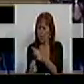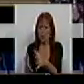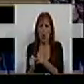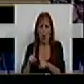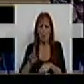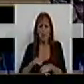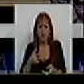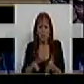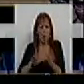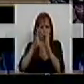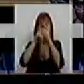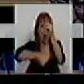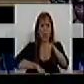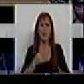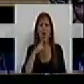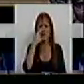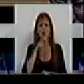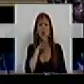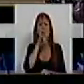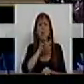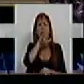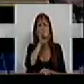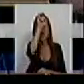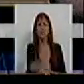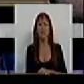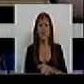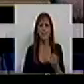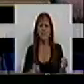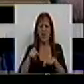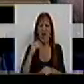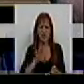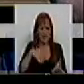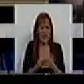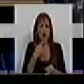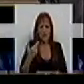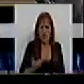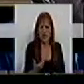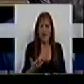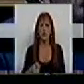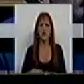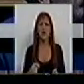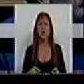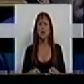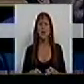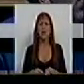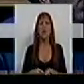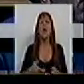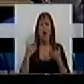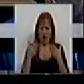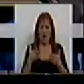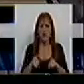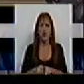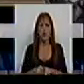poupariam com este verdadeiro roubo aos ferroviários e às suas famílias. Esta reposição de direitos não